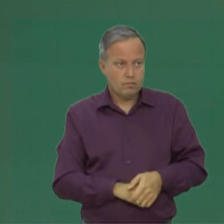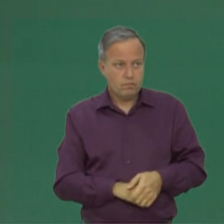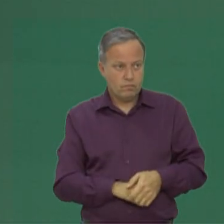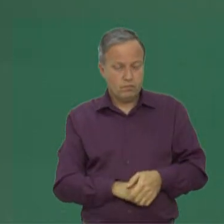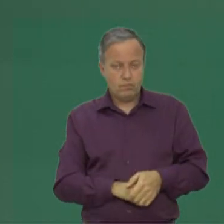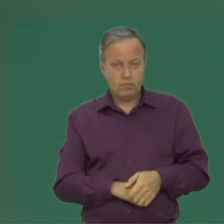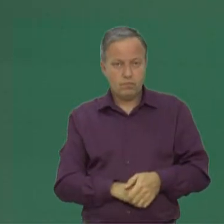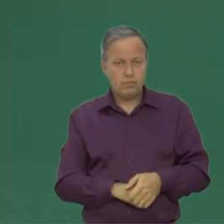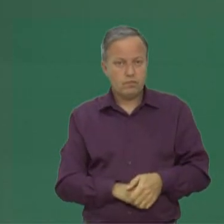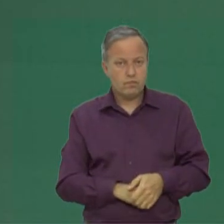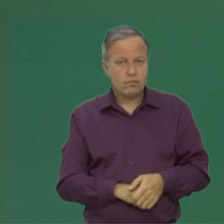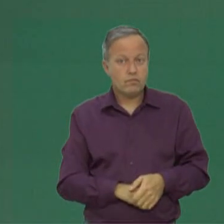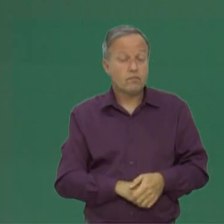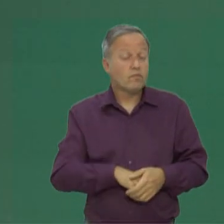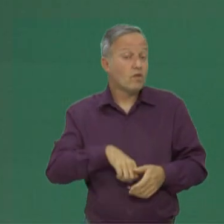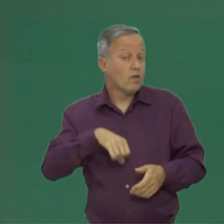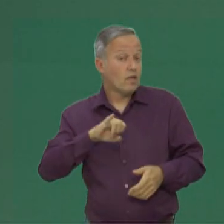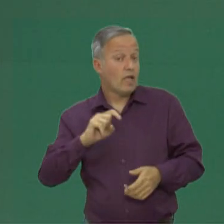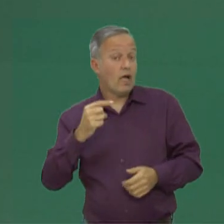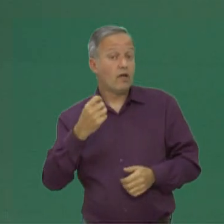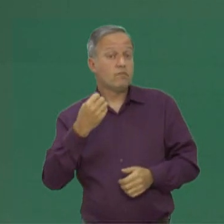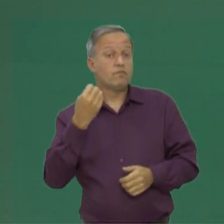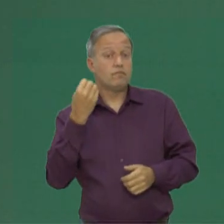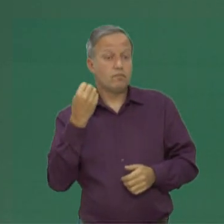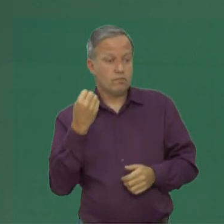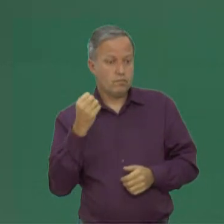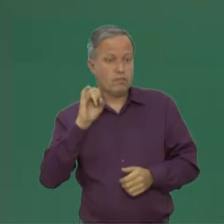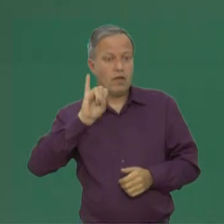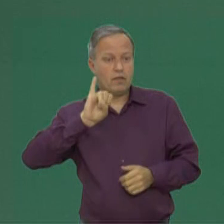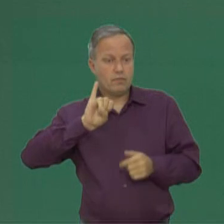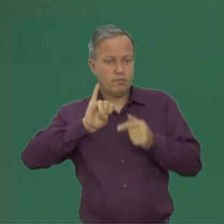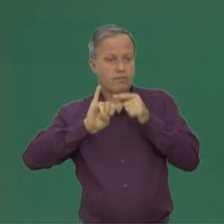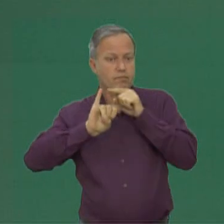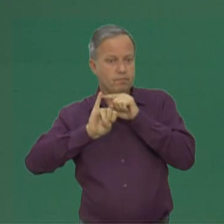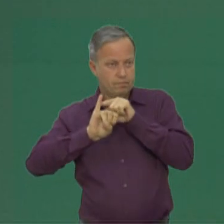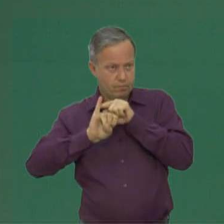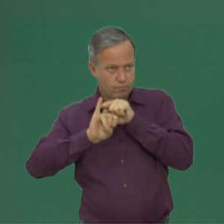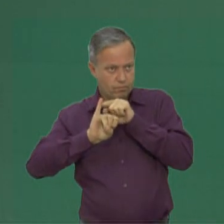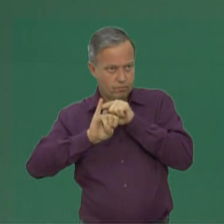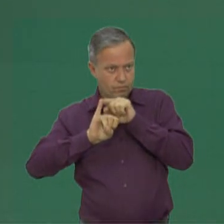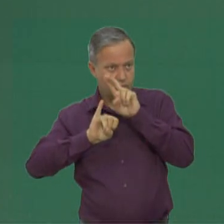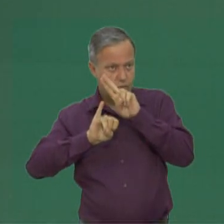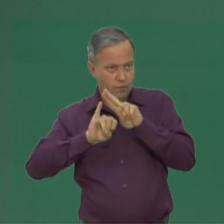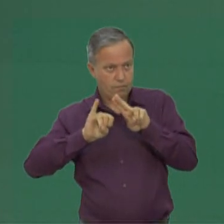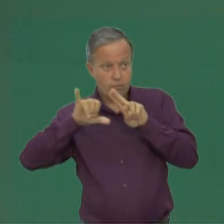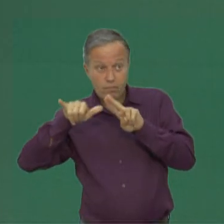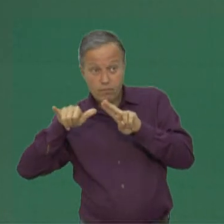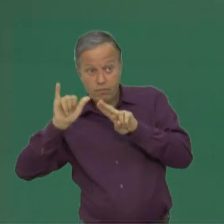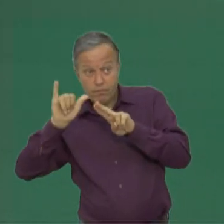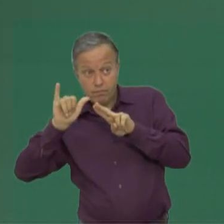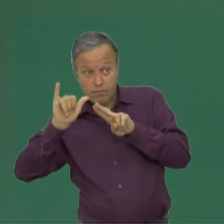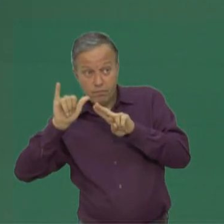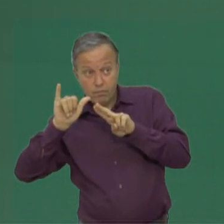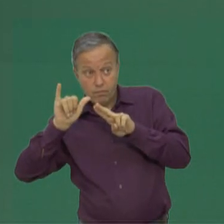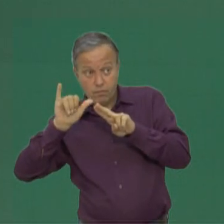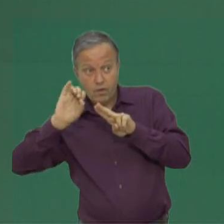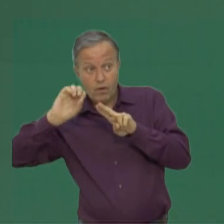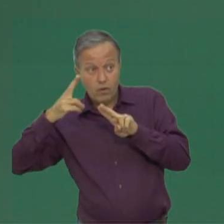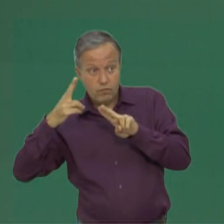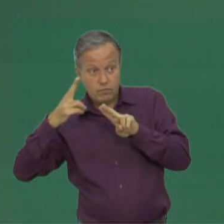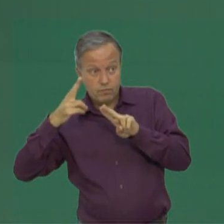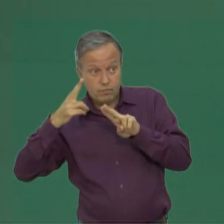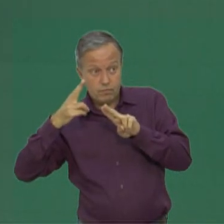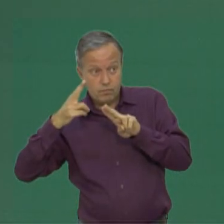Se la I vai seguida de uma vocal, se usa Y, ou